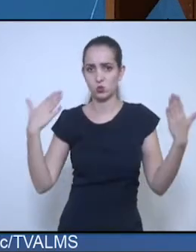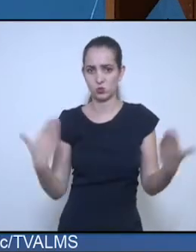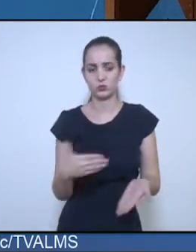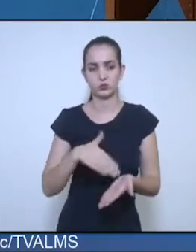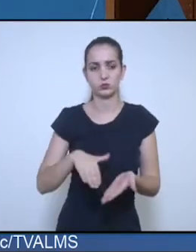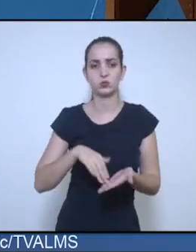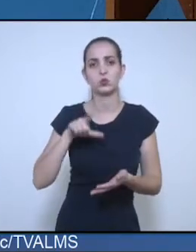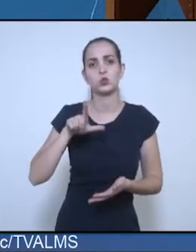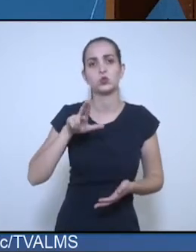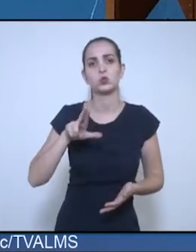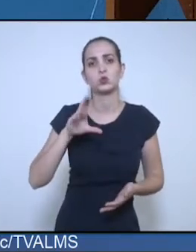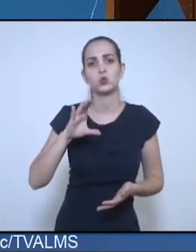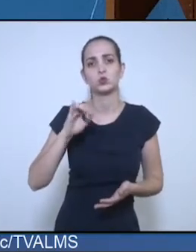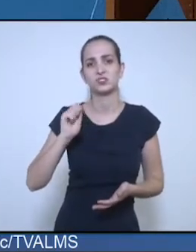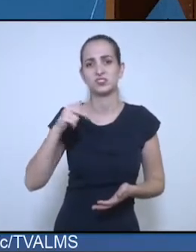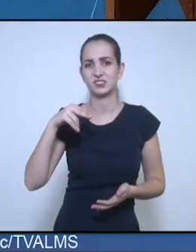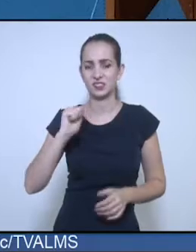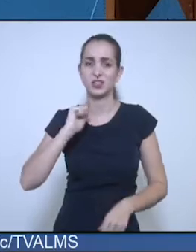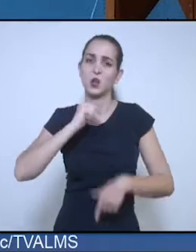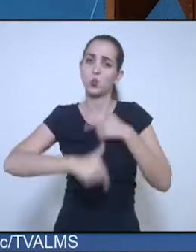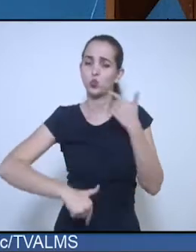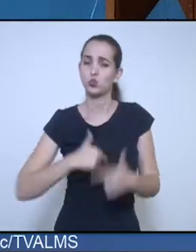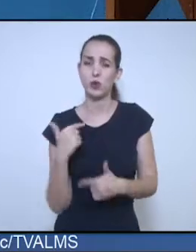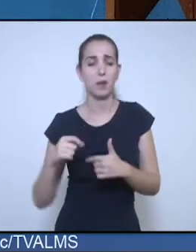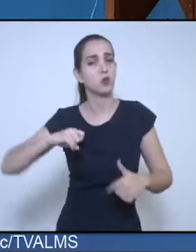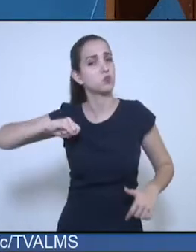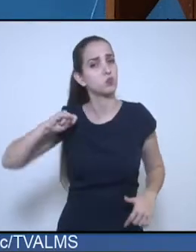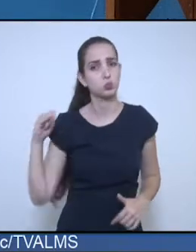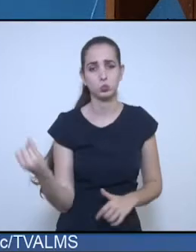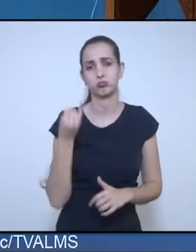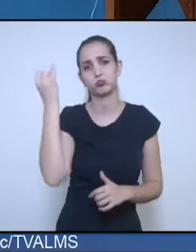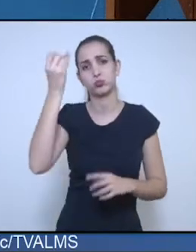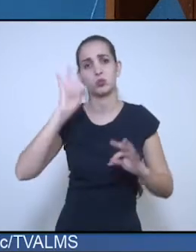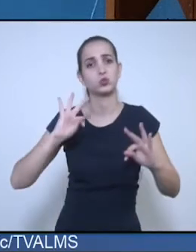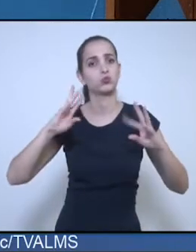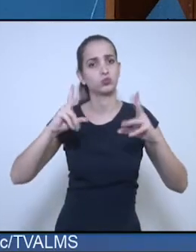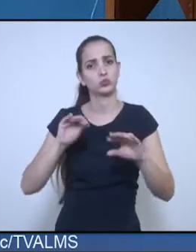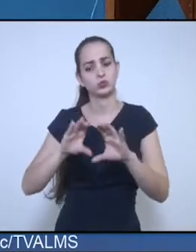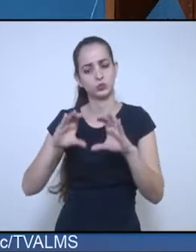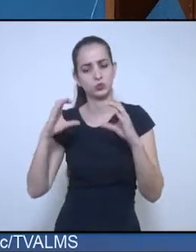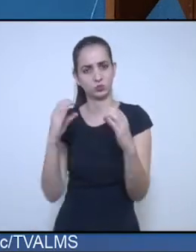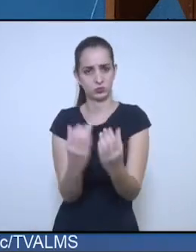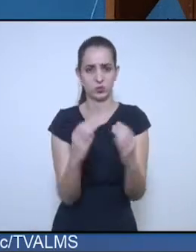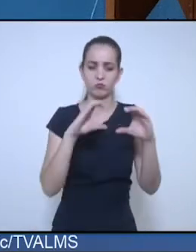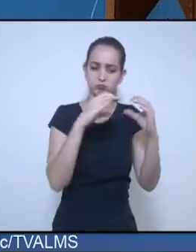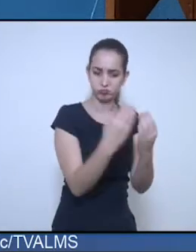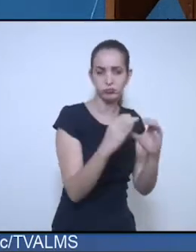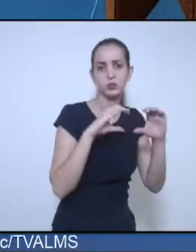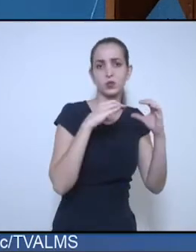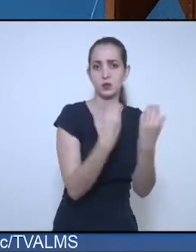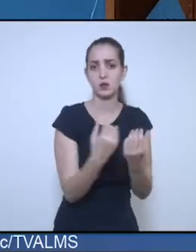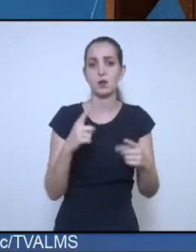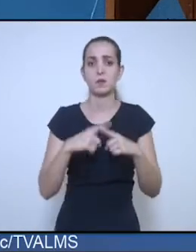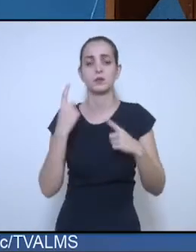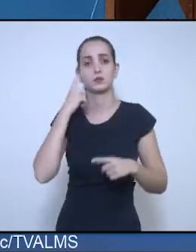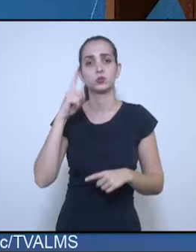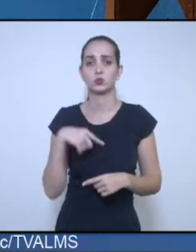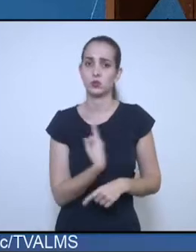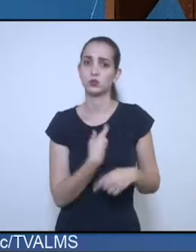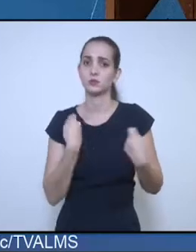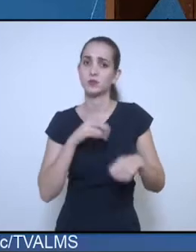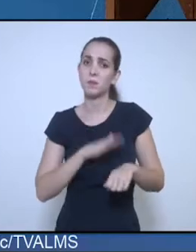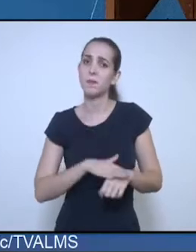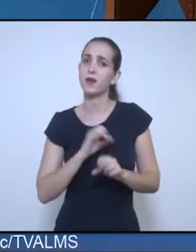pela Luciana Zamburjo, um trabalho extremamente importante em todas as comunidades, mas penso que nós precisamos de intensificar